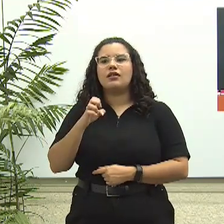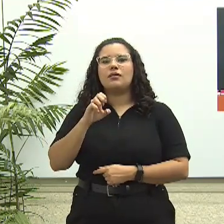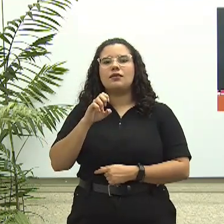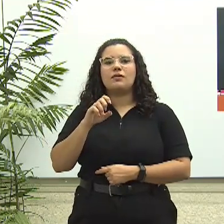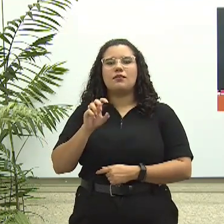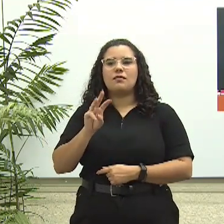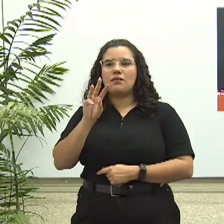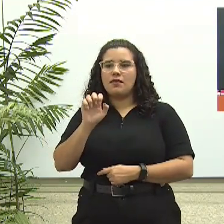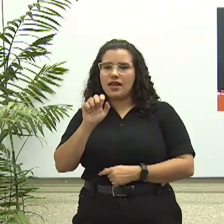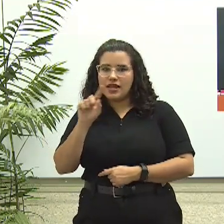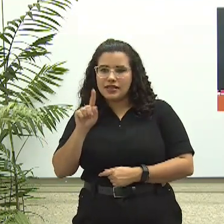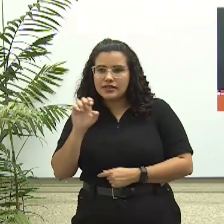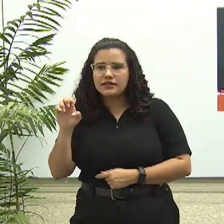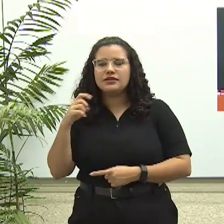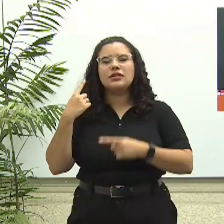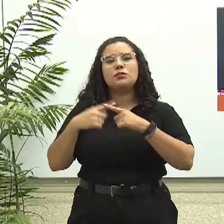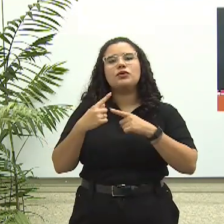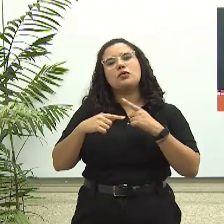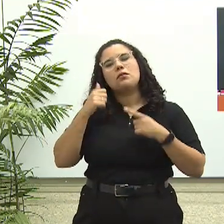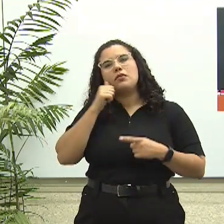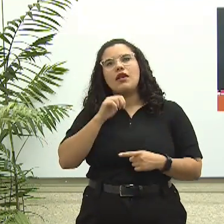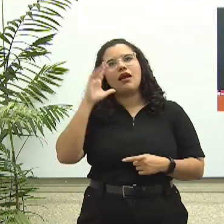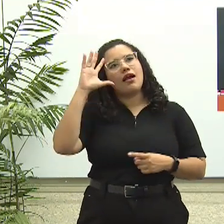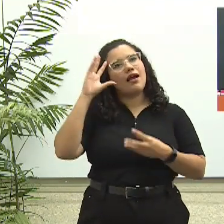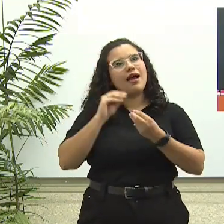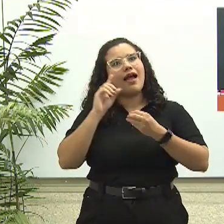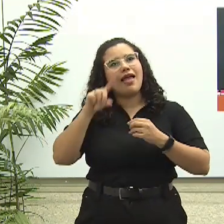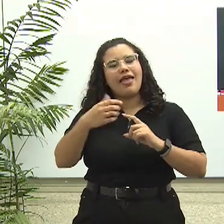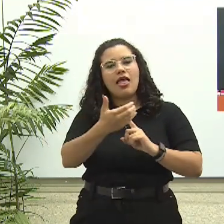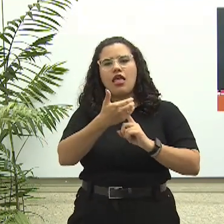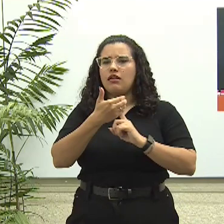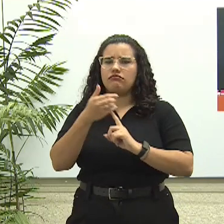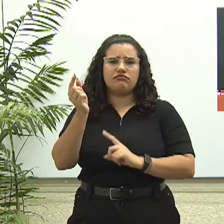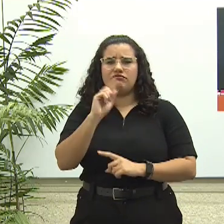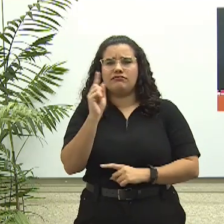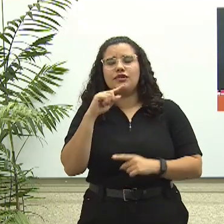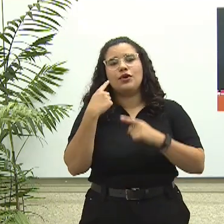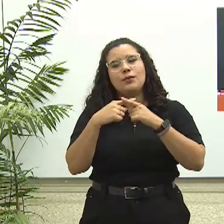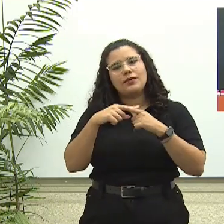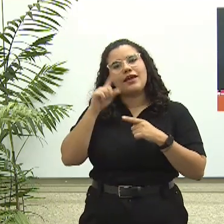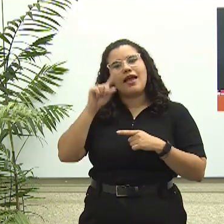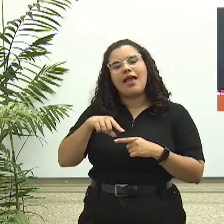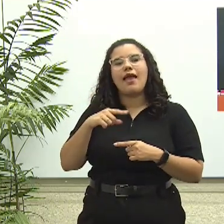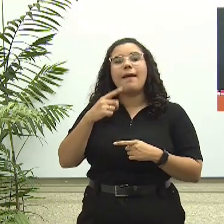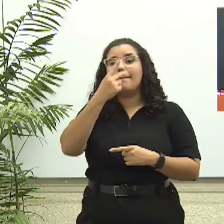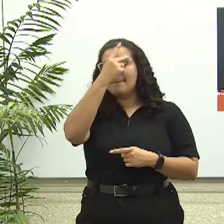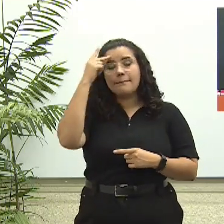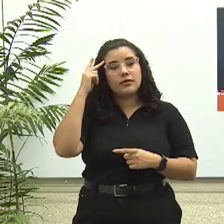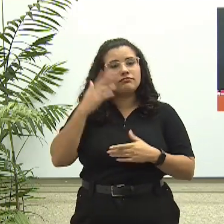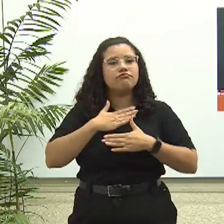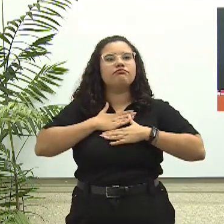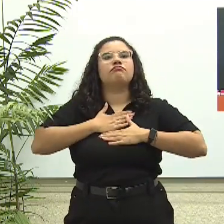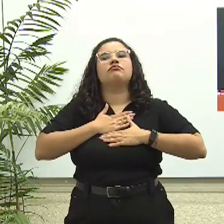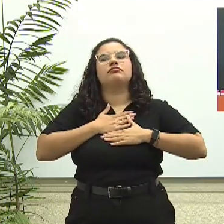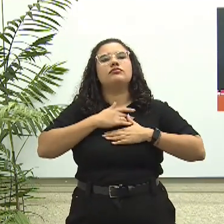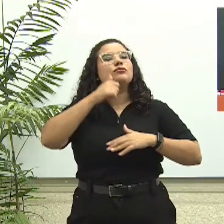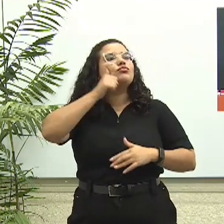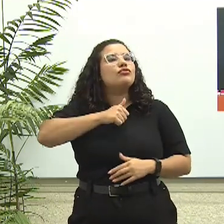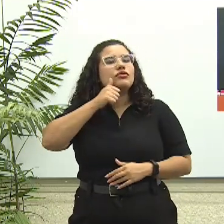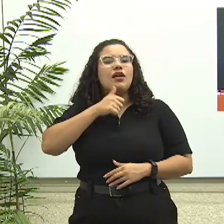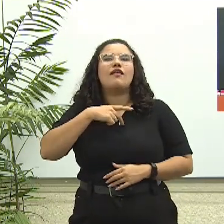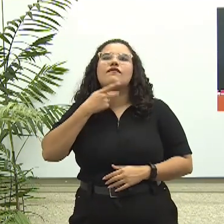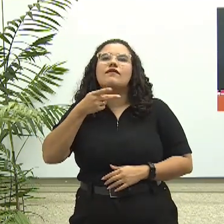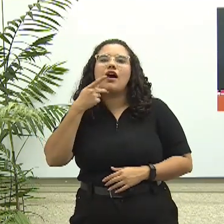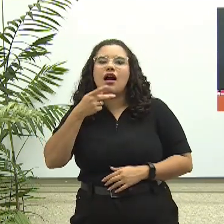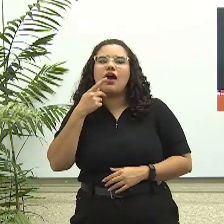é mulher porque é mais acolhedor não porque a psicologia cognitiva estudou isso é Maternal as pessoas se sentem mais acolhidas